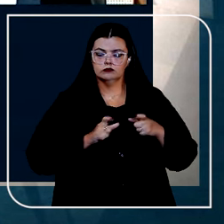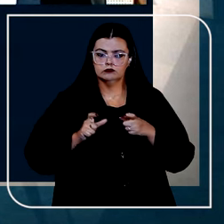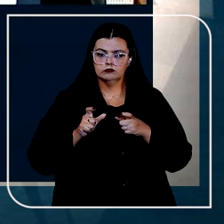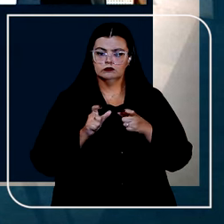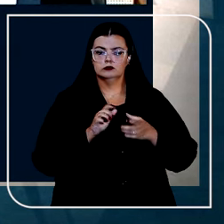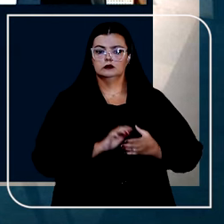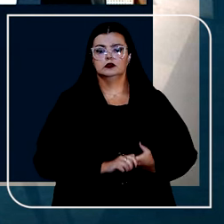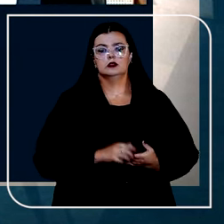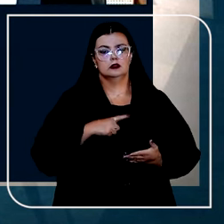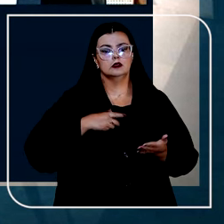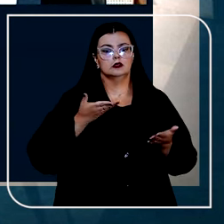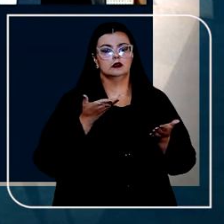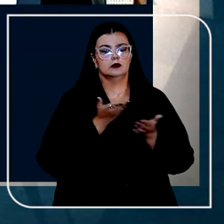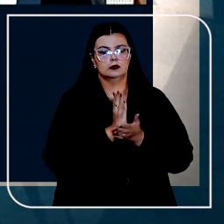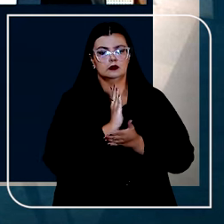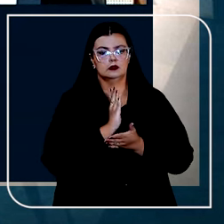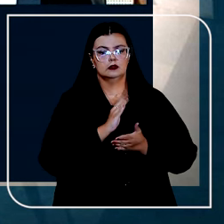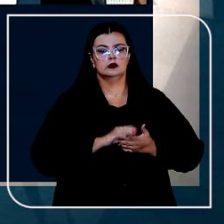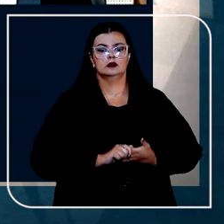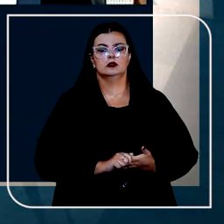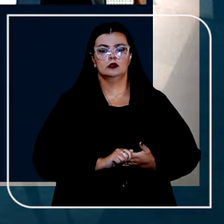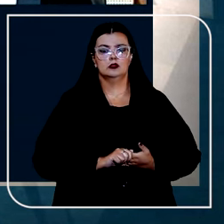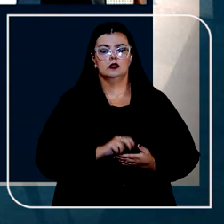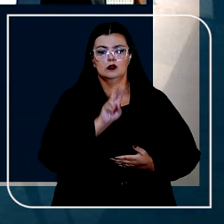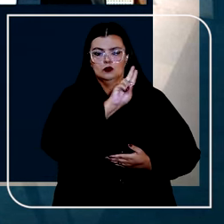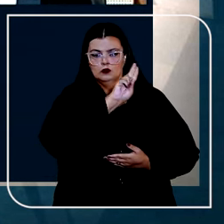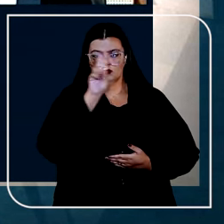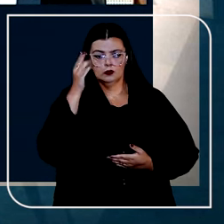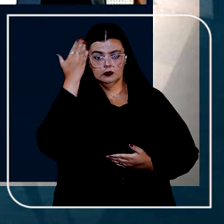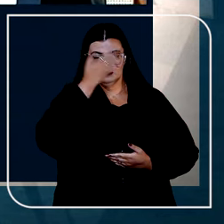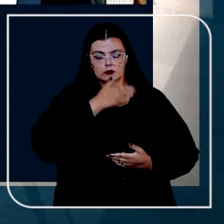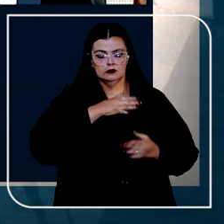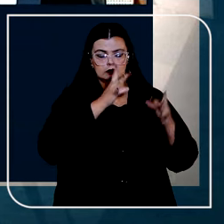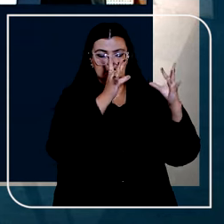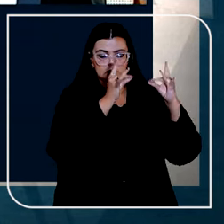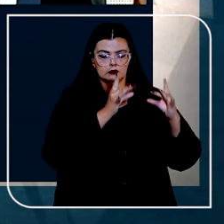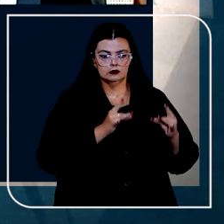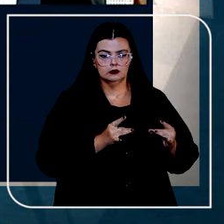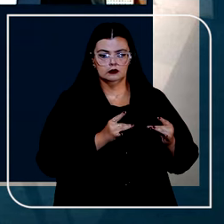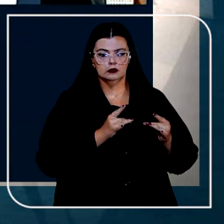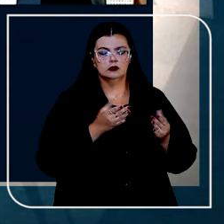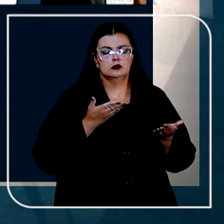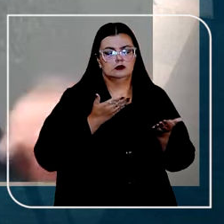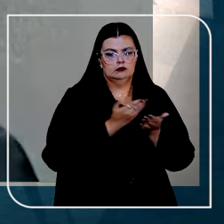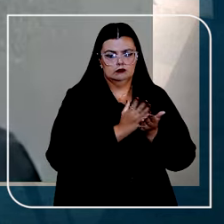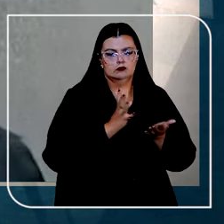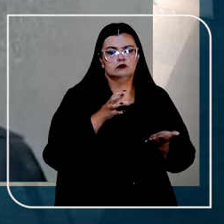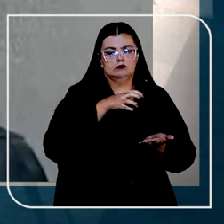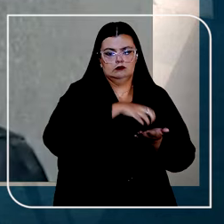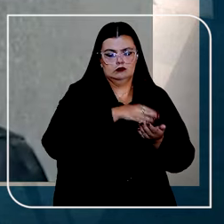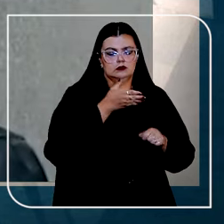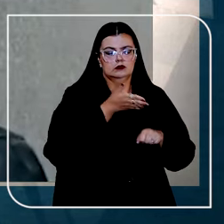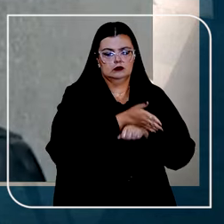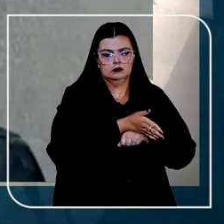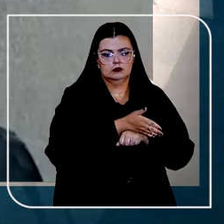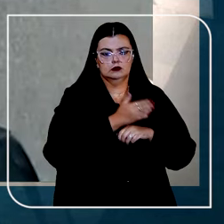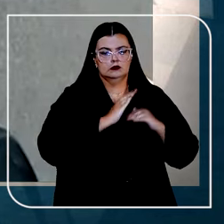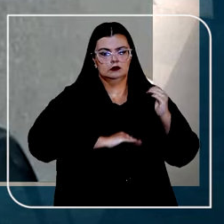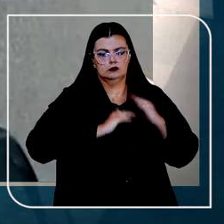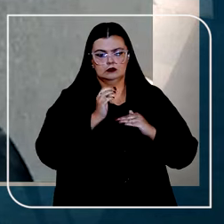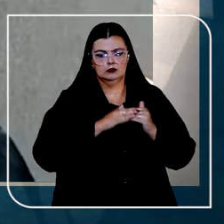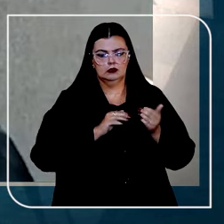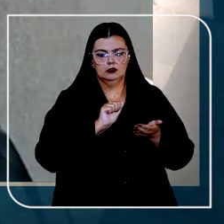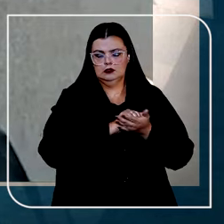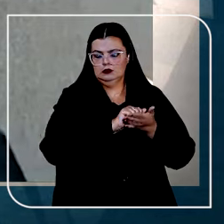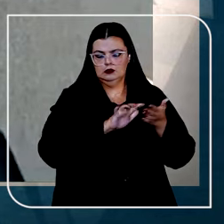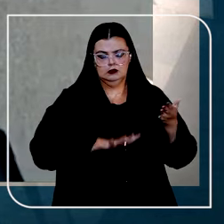públicos com relação às condições como ordem de nomeação e comprovação dos requisitos para investidura não há espaço para o exercício